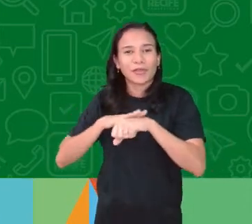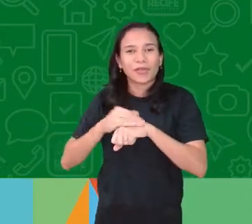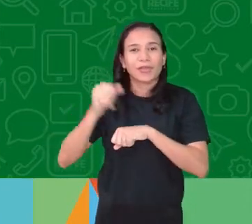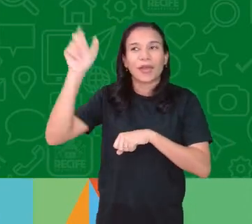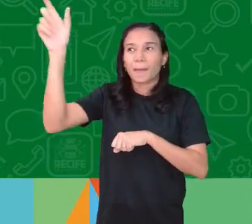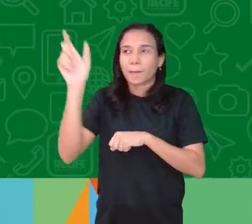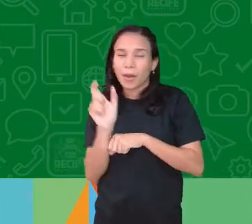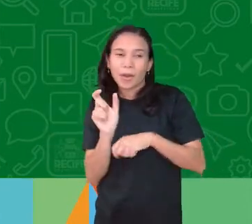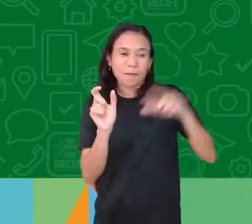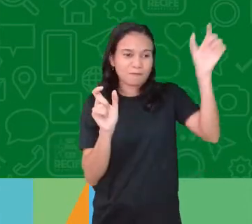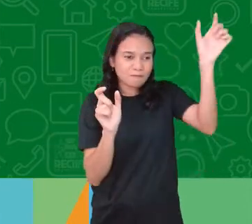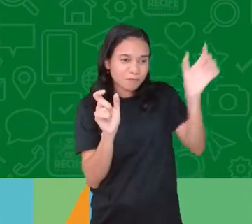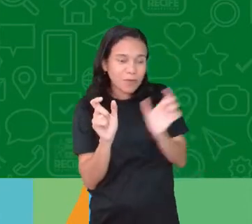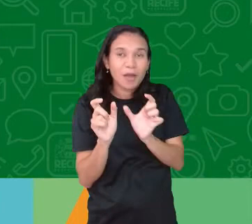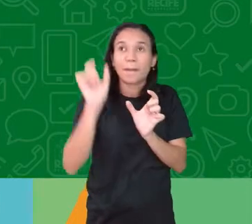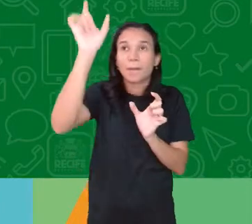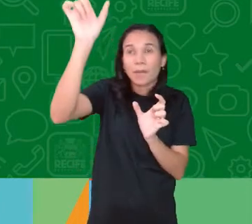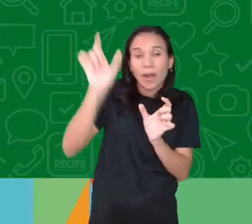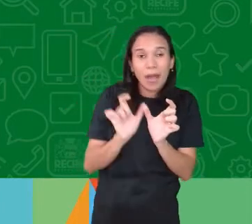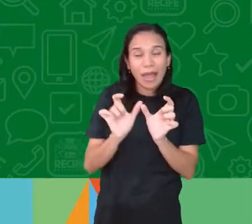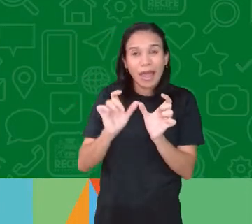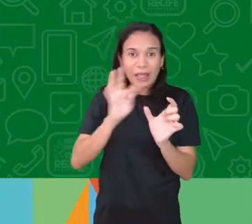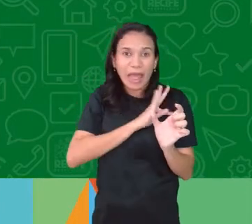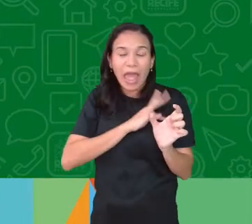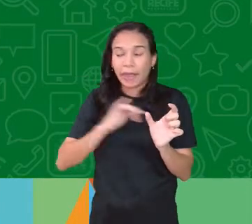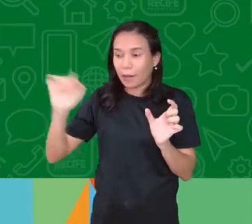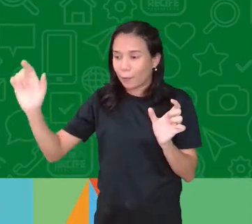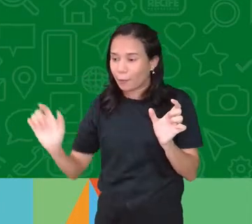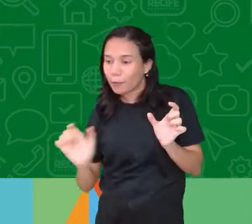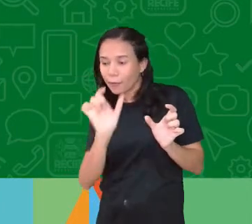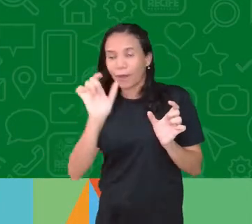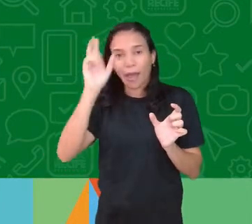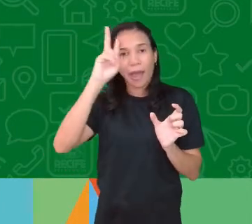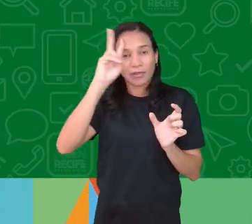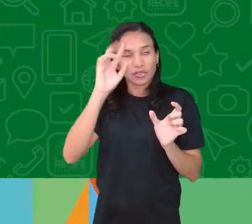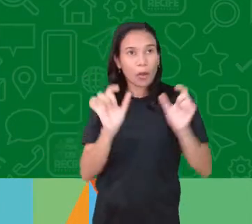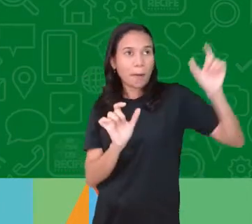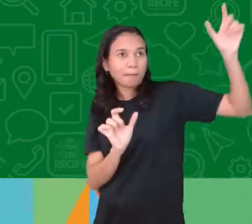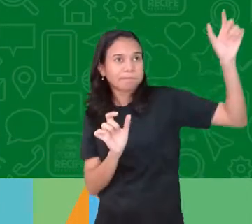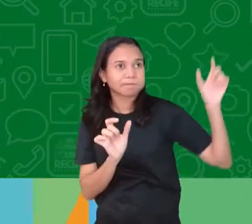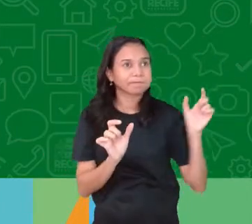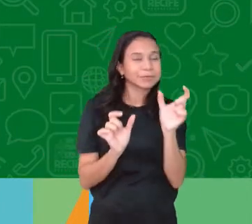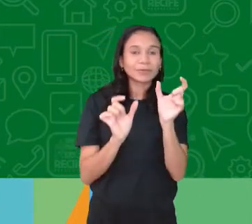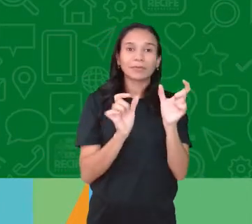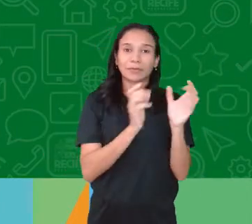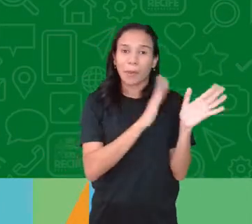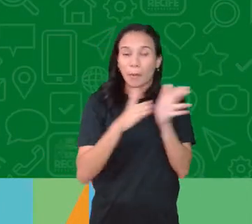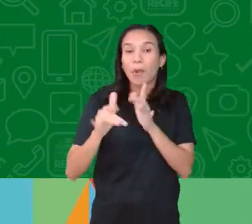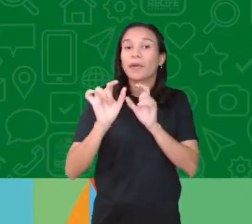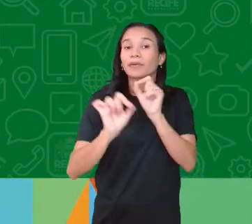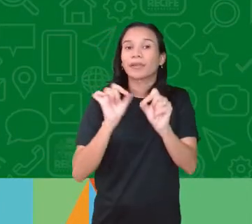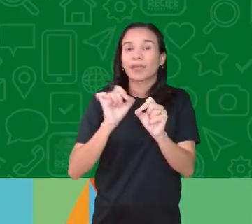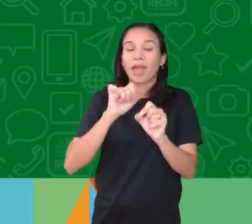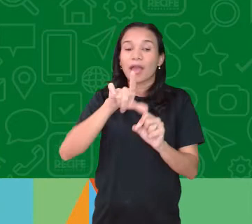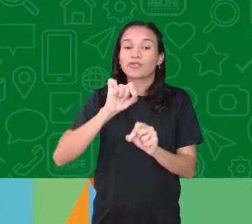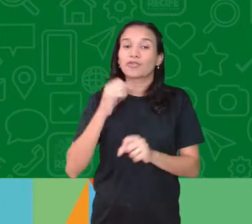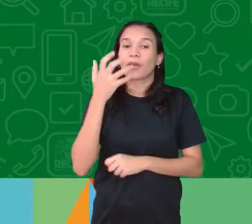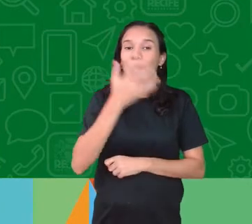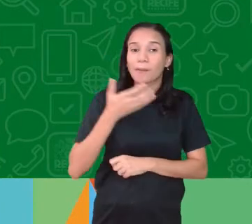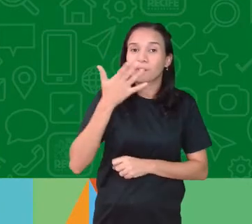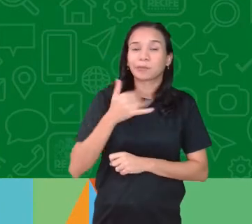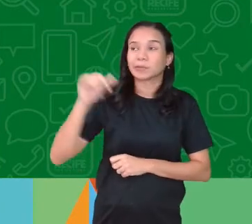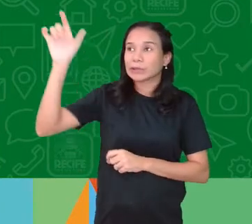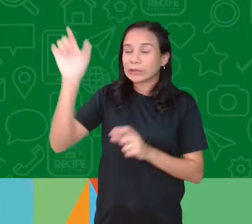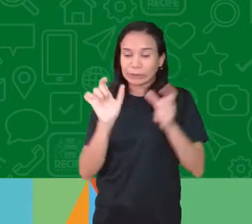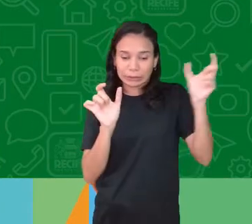junção dos aspectos técnicos da história que quer ser contada, né? E aí entra o processo de escolha das músicas. Às